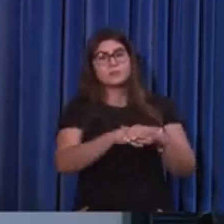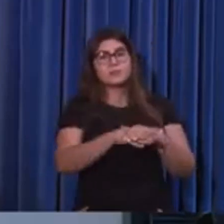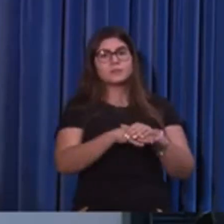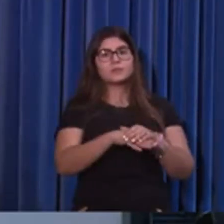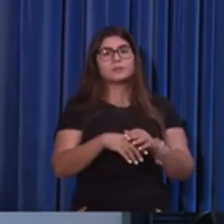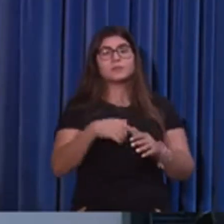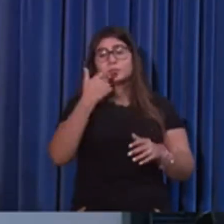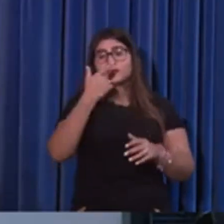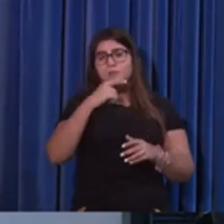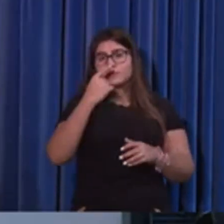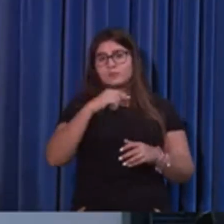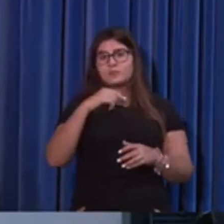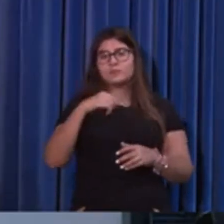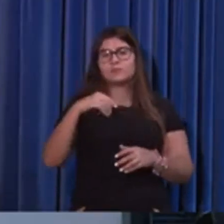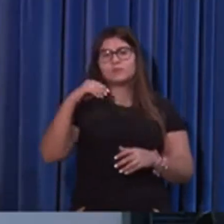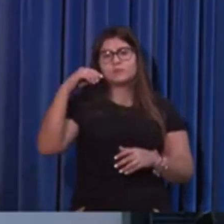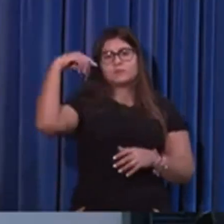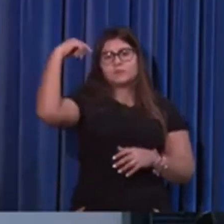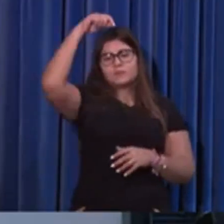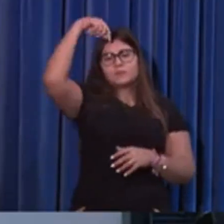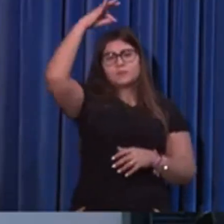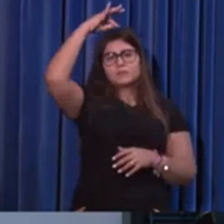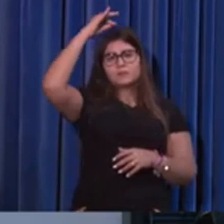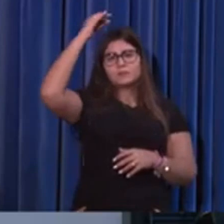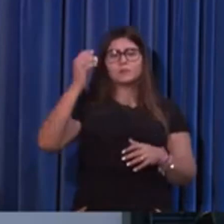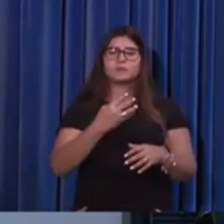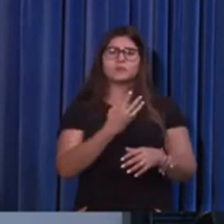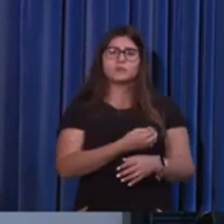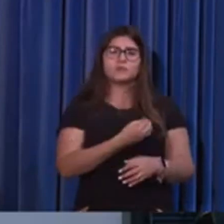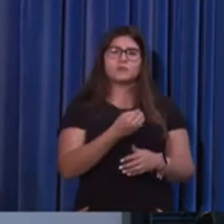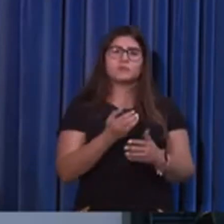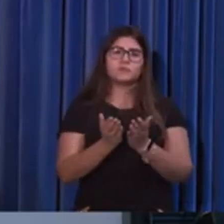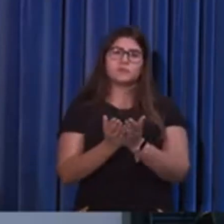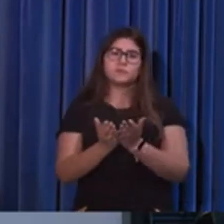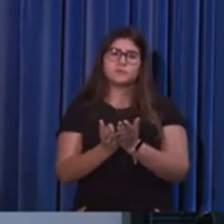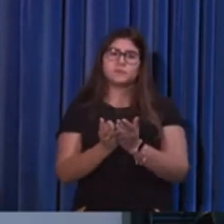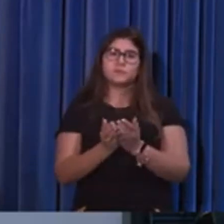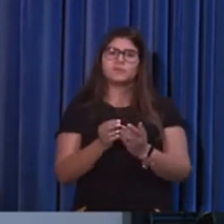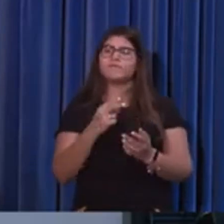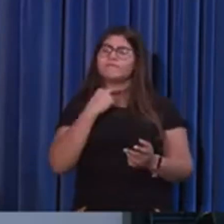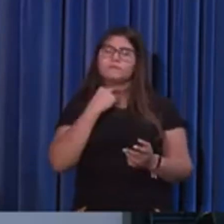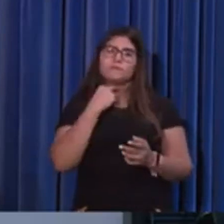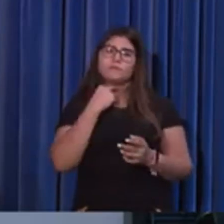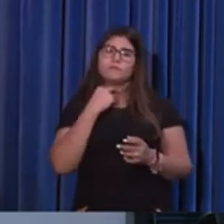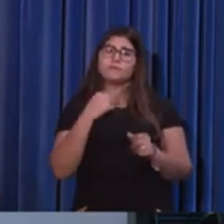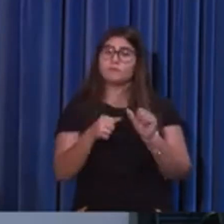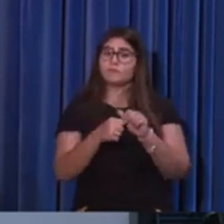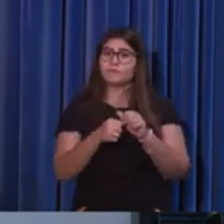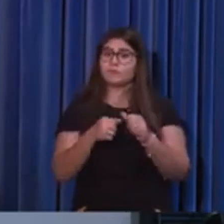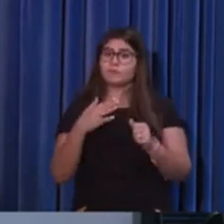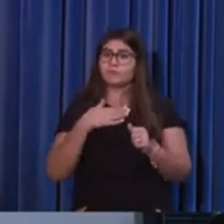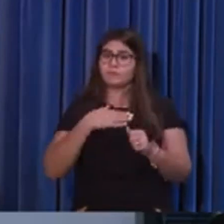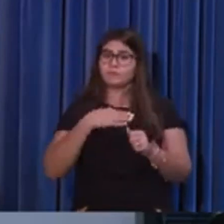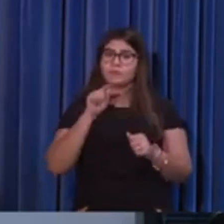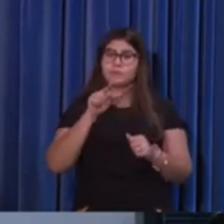do Espírito Santo na vida do cristão. Não pode ser gerado por mim nem por você, mas é fruto da obra da cruz em